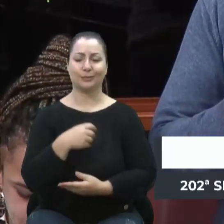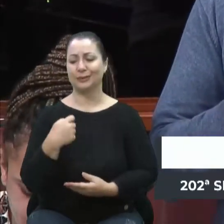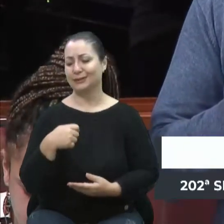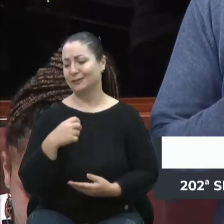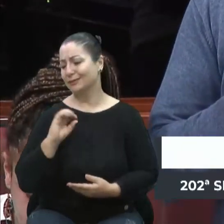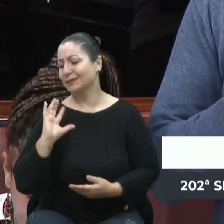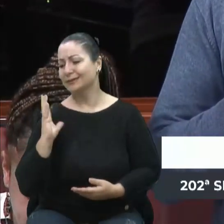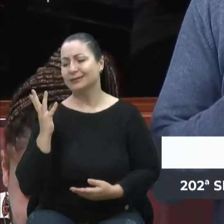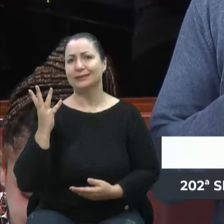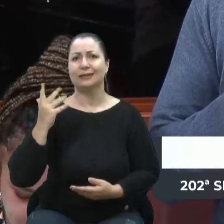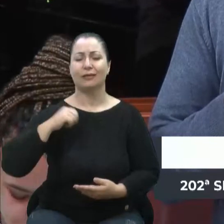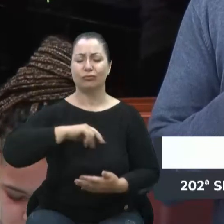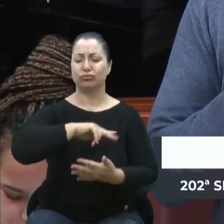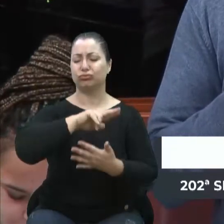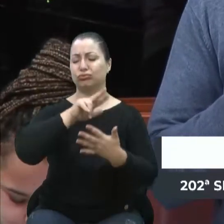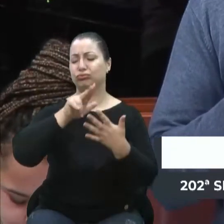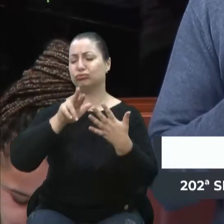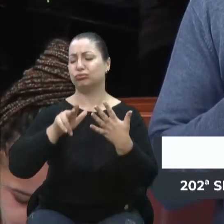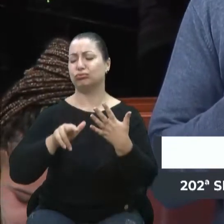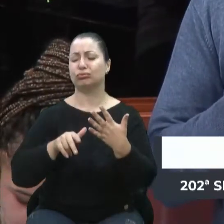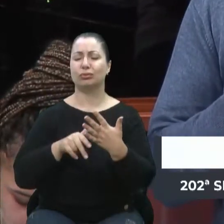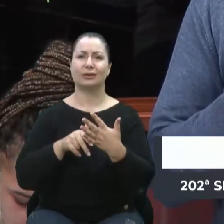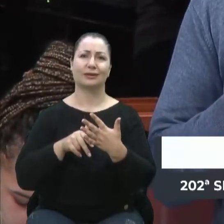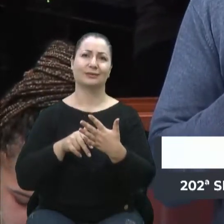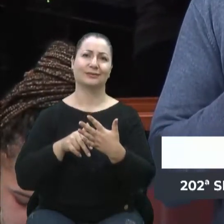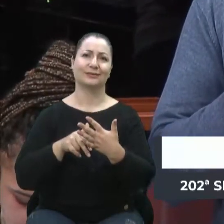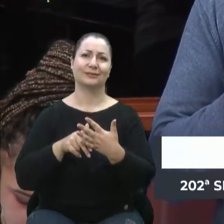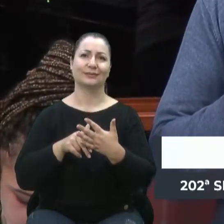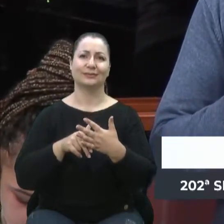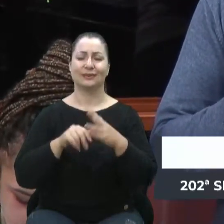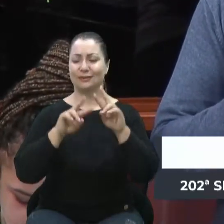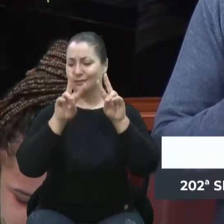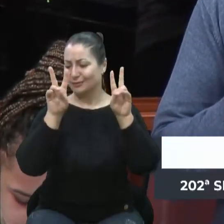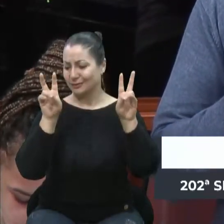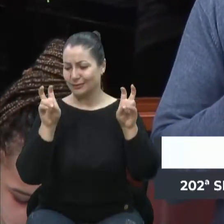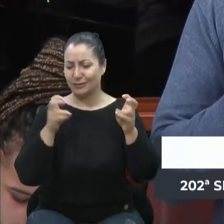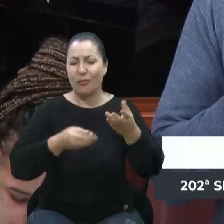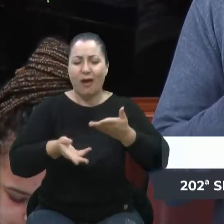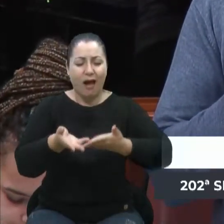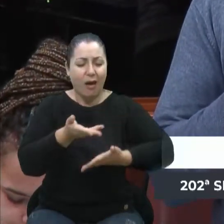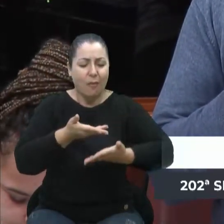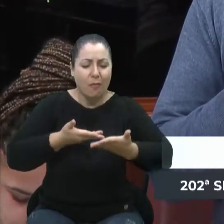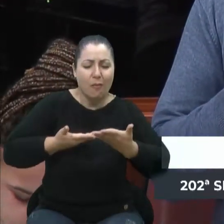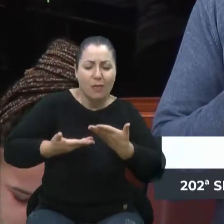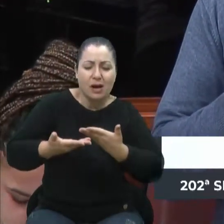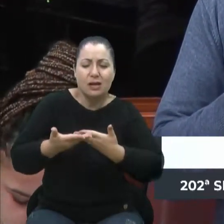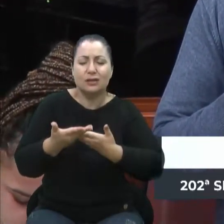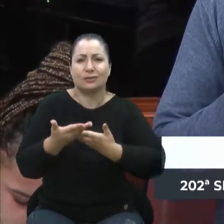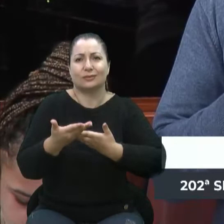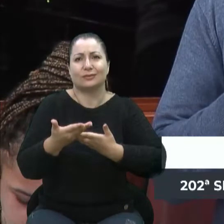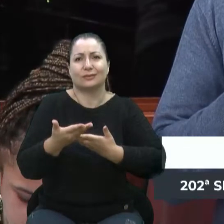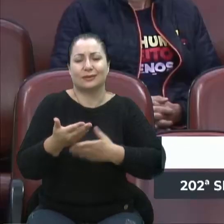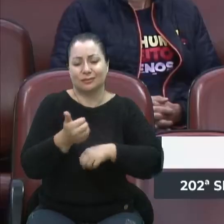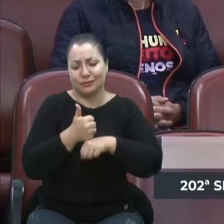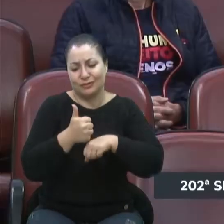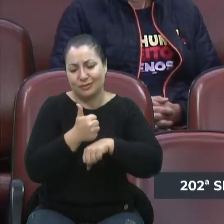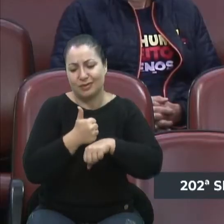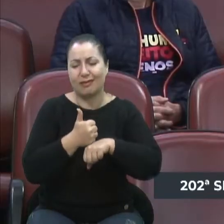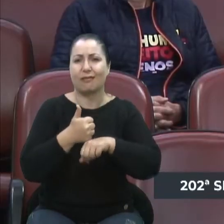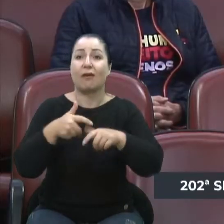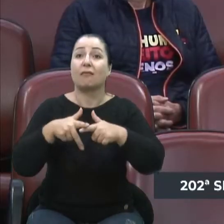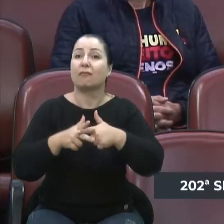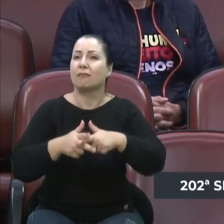série de questões que envolve o tratamento a esses servidores, os equipamentos,